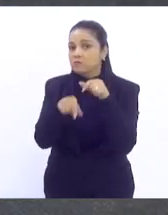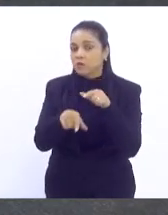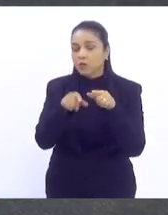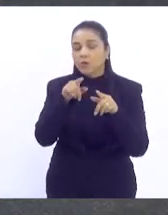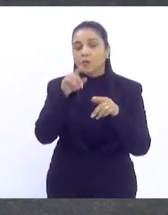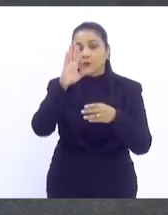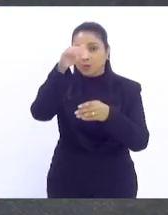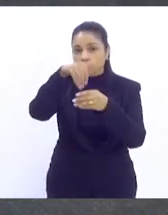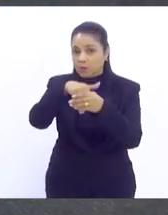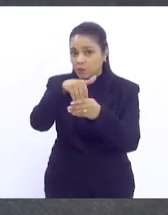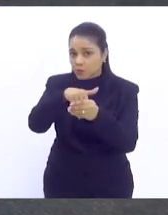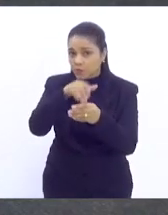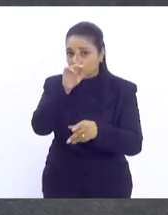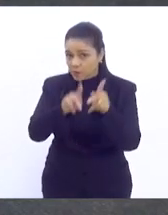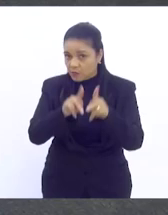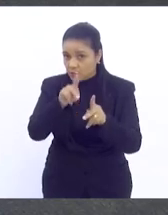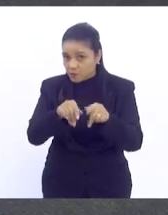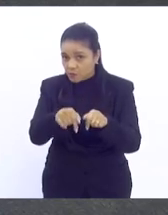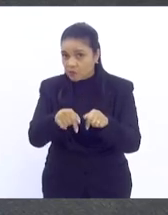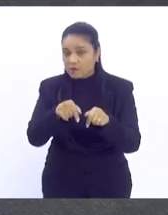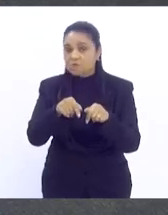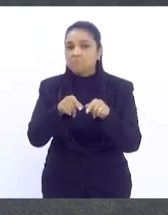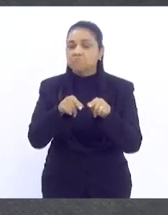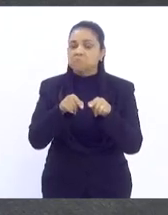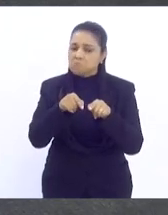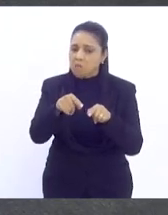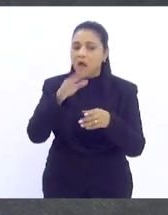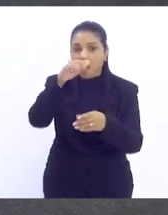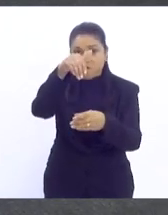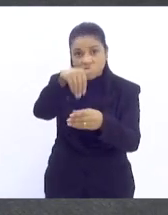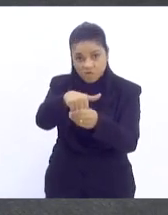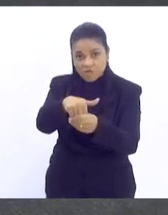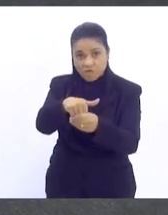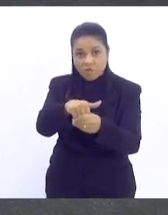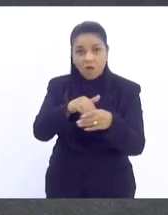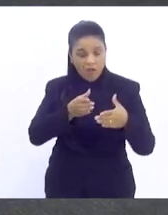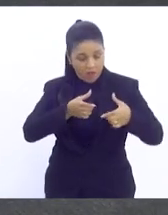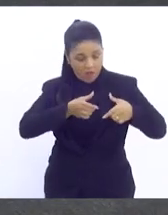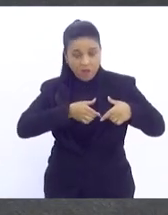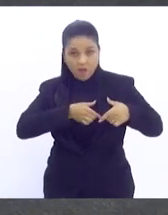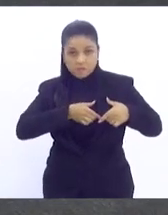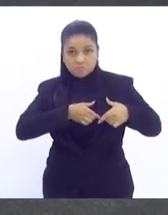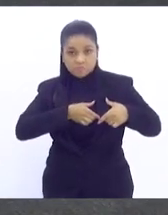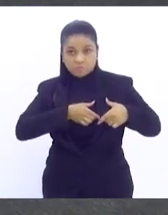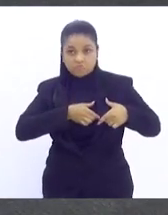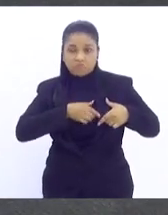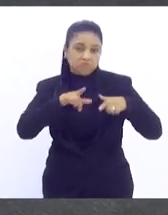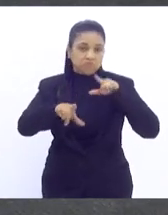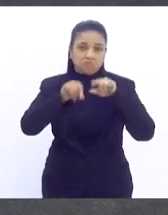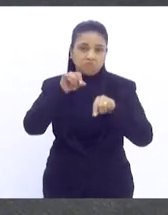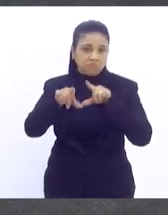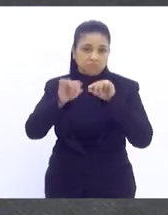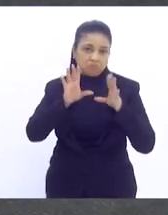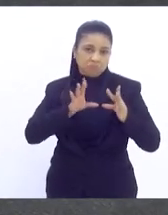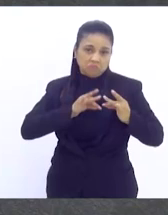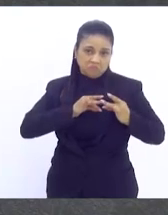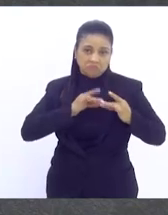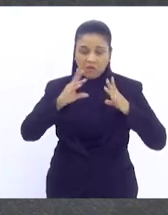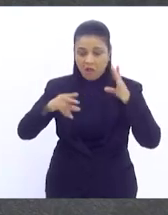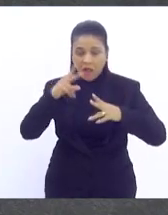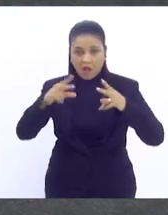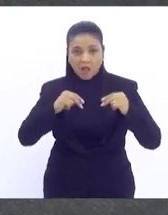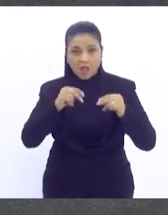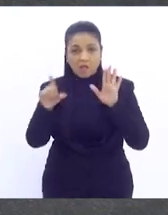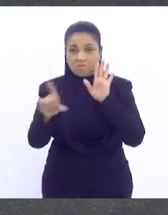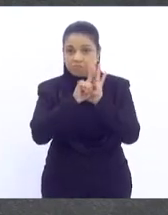eleitores as nossas eleitores que possam ir até a urna por toda adesivos de candidatura a sua escolha é garantida em lei a